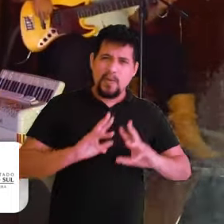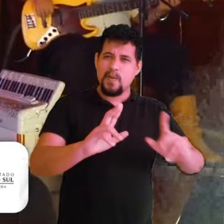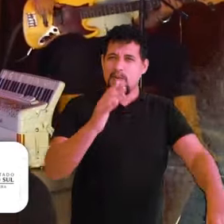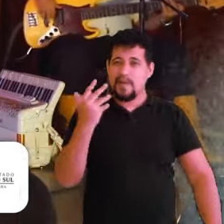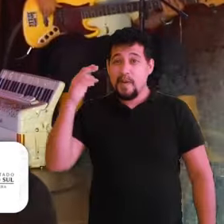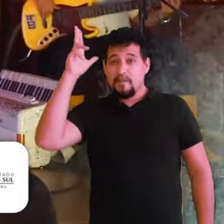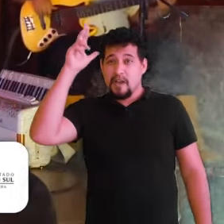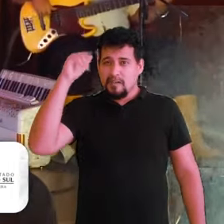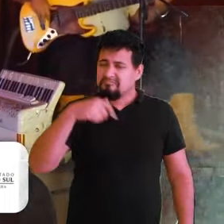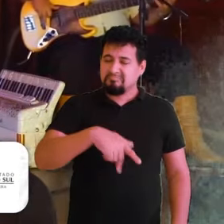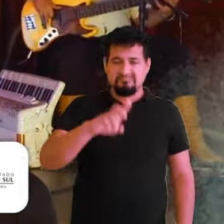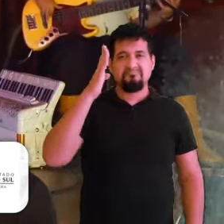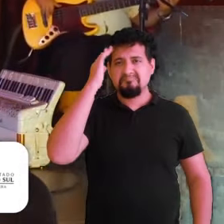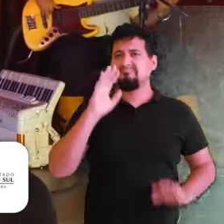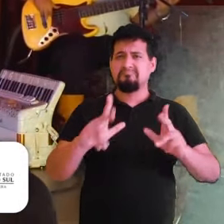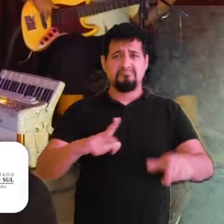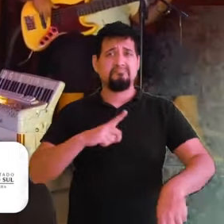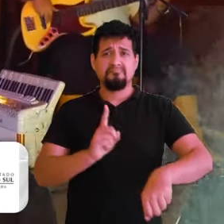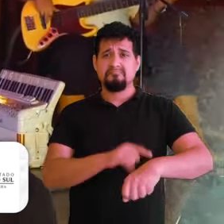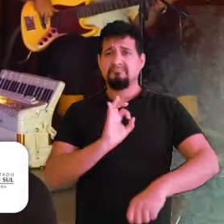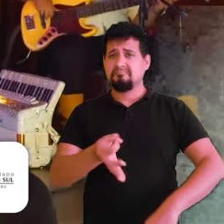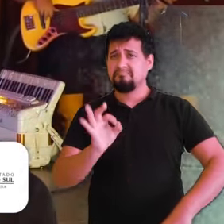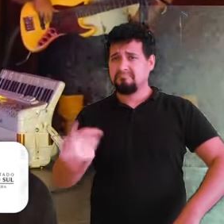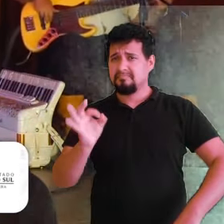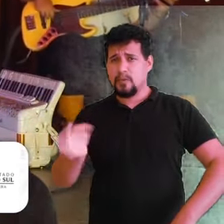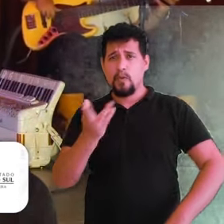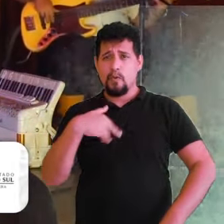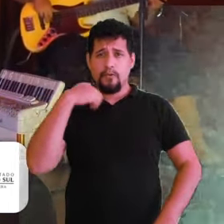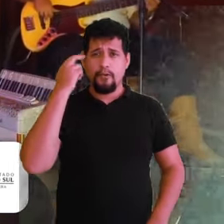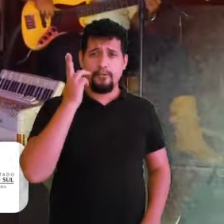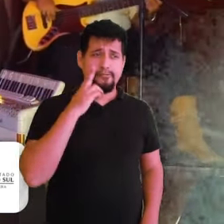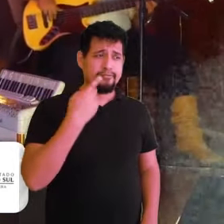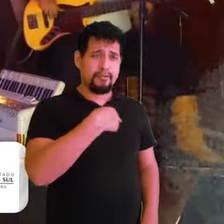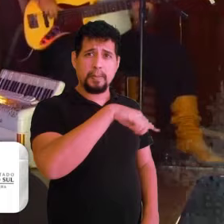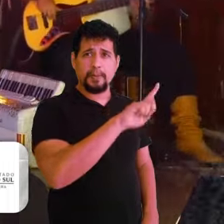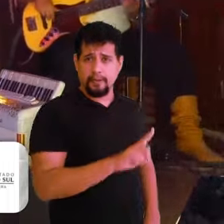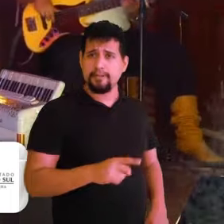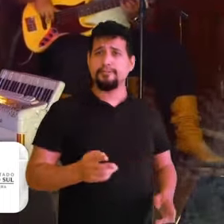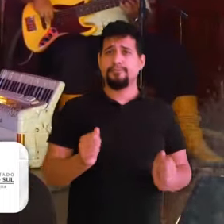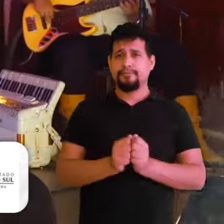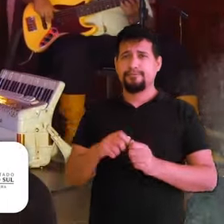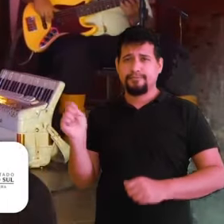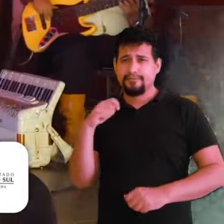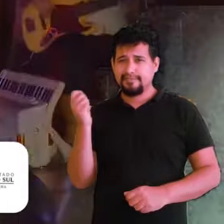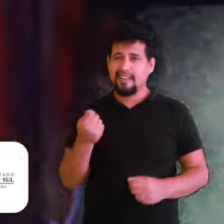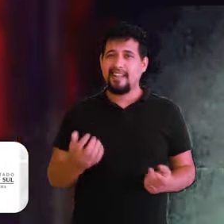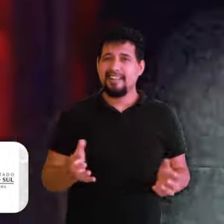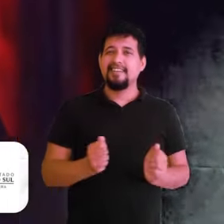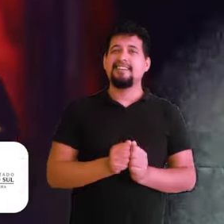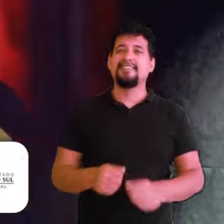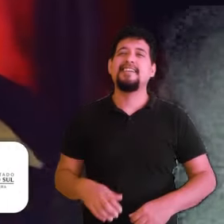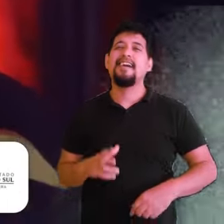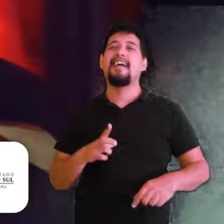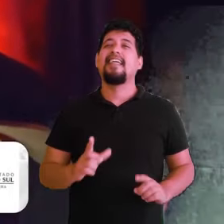tudo tem hora. O chimuri não vai embora, na garupa da nação. Vou selar o meu cavalo, casar um perlispa. Vinho que é pinho, não chora,